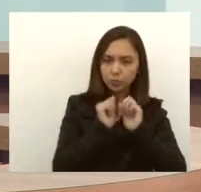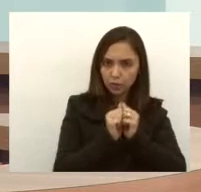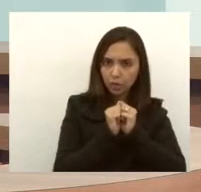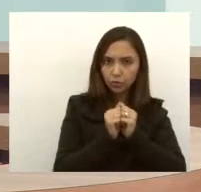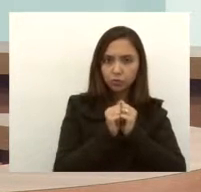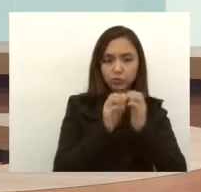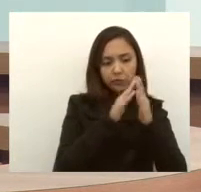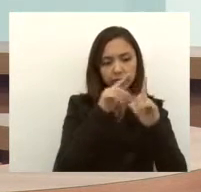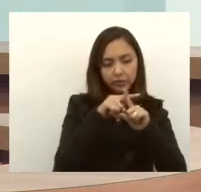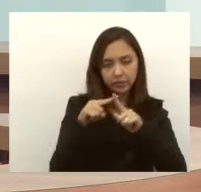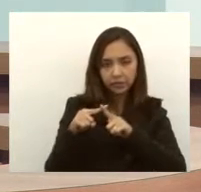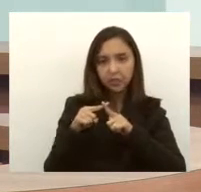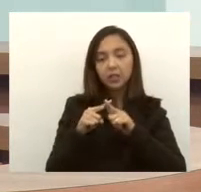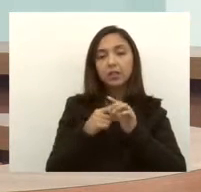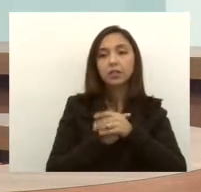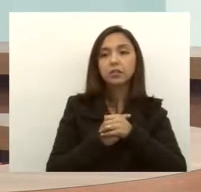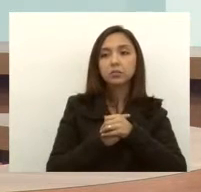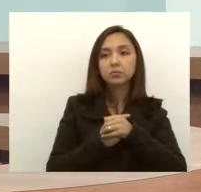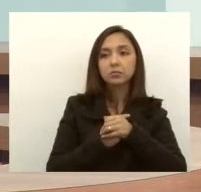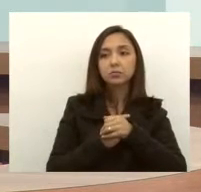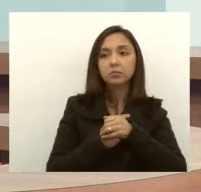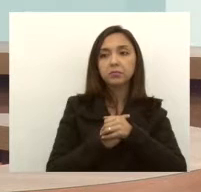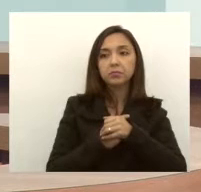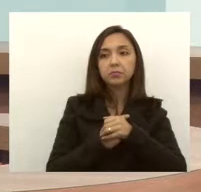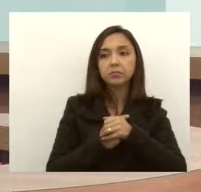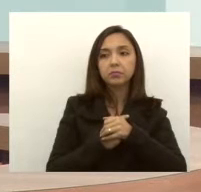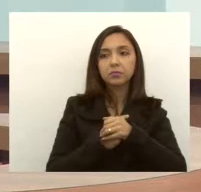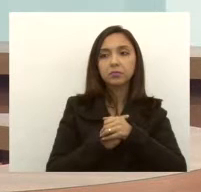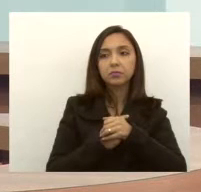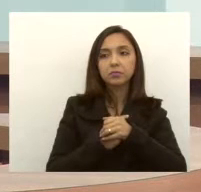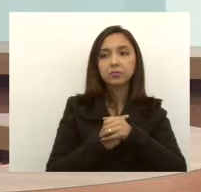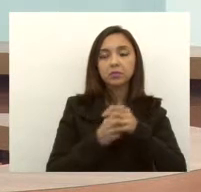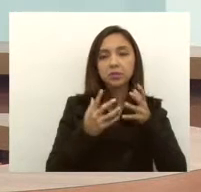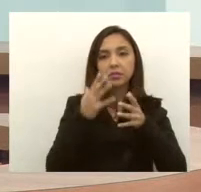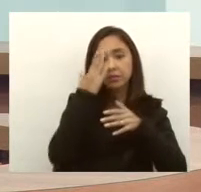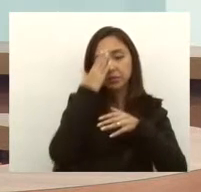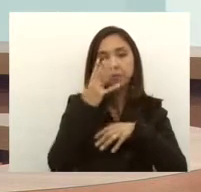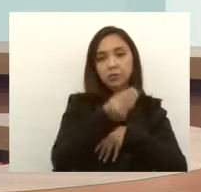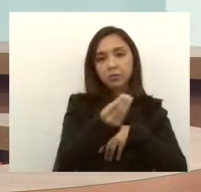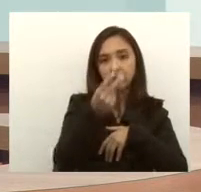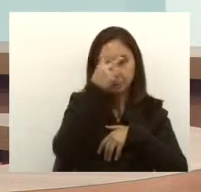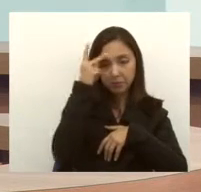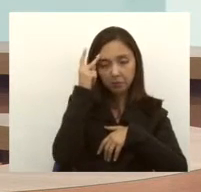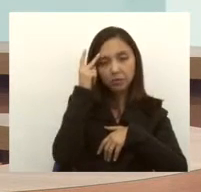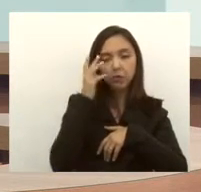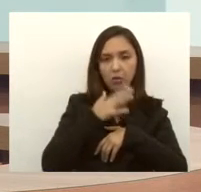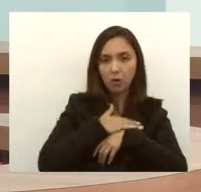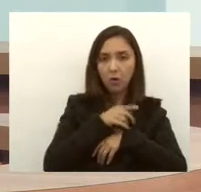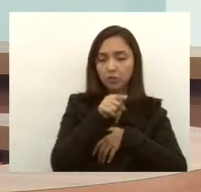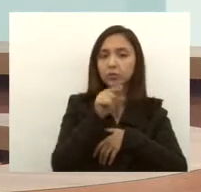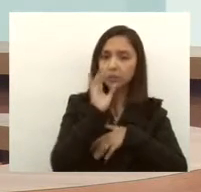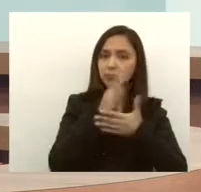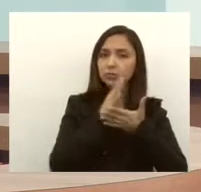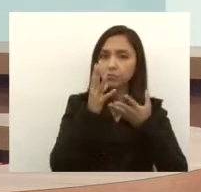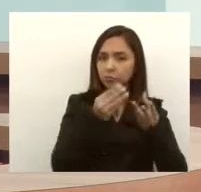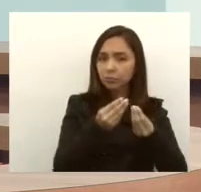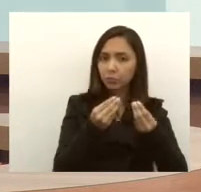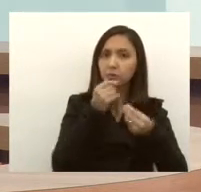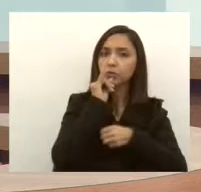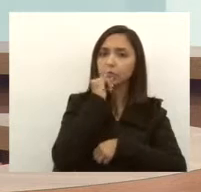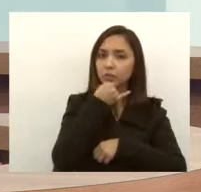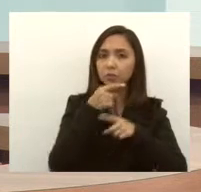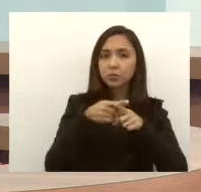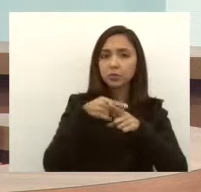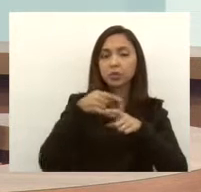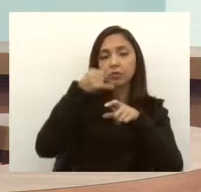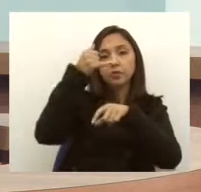algumas igrejas, né? Pode saber o seguinte, senhor prefeito, muitas pessoas gostam do senhor, mas muitos estão tristes com o senhor, viu? Estão tristes porque o senhor é o chefe